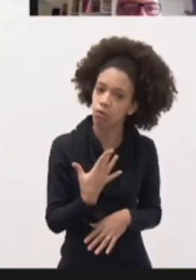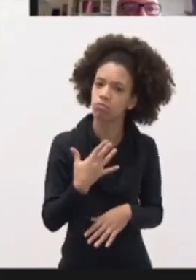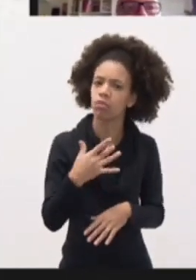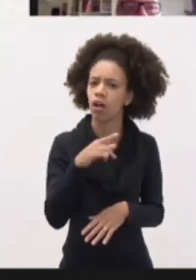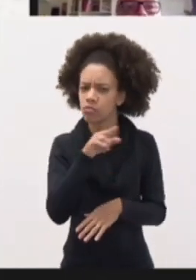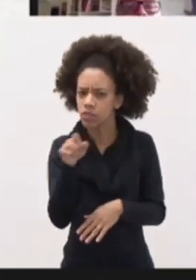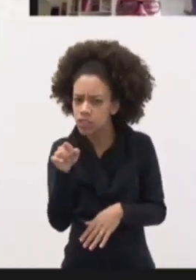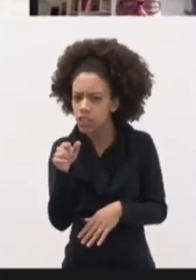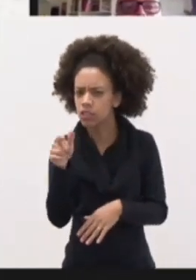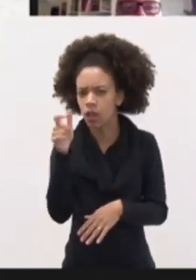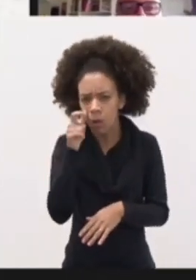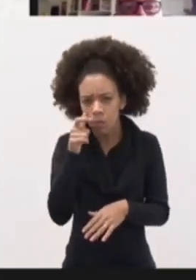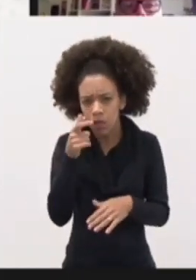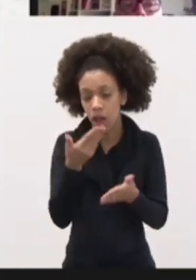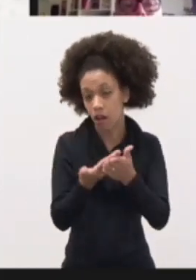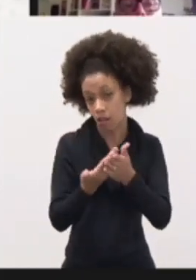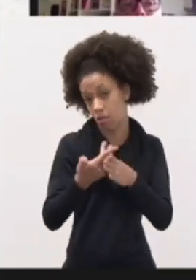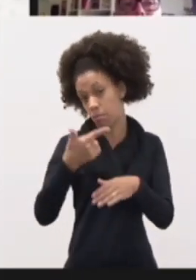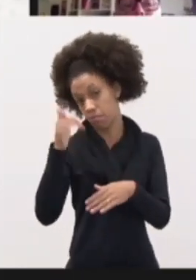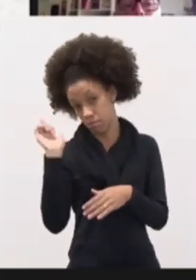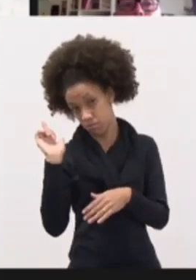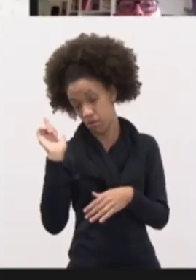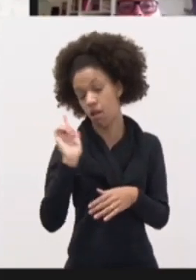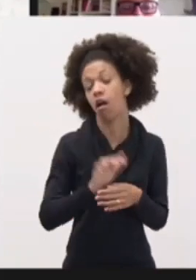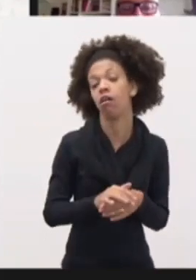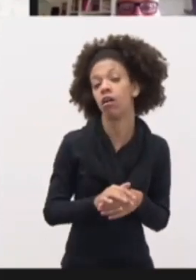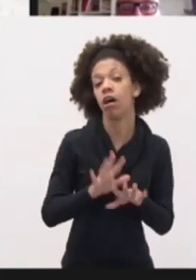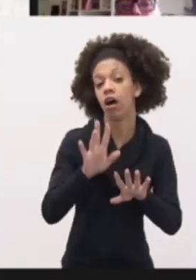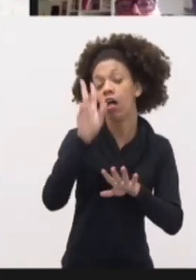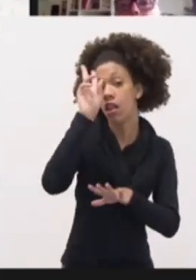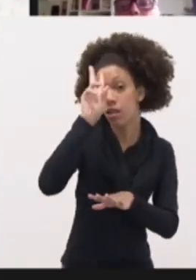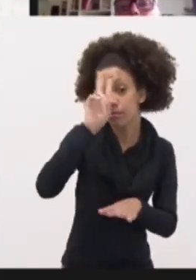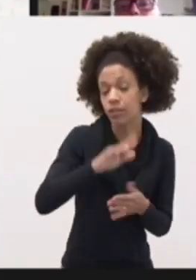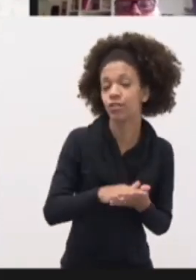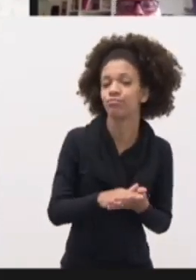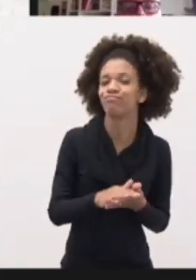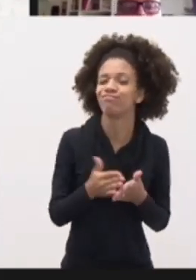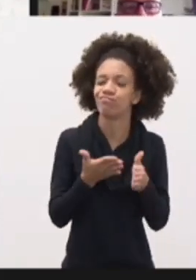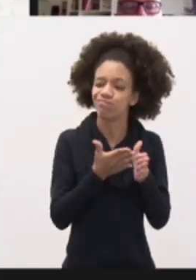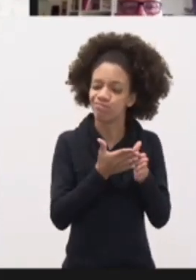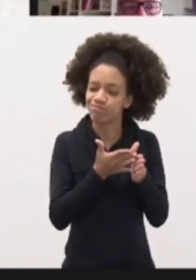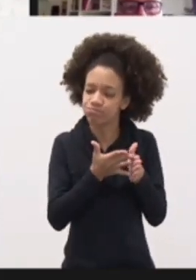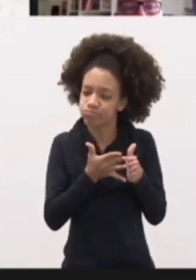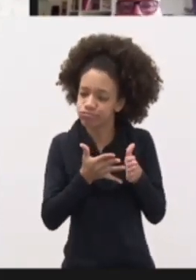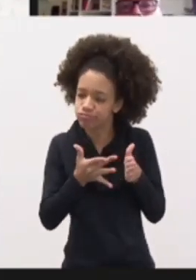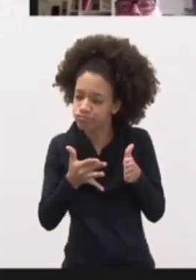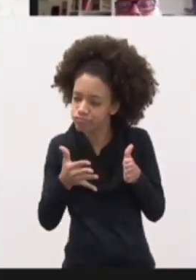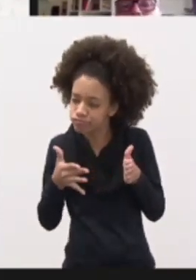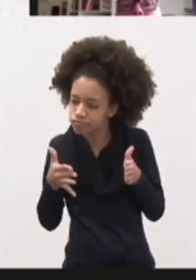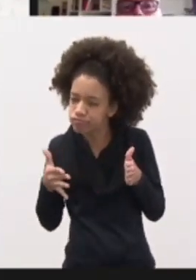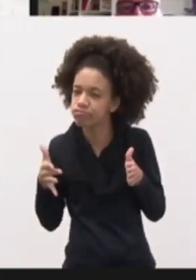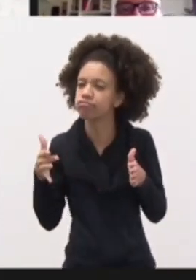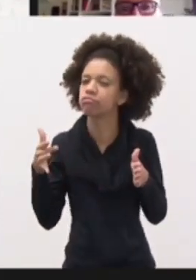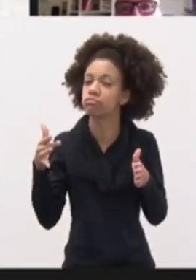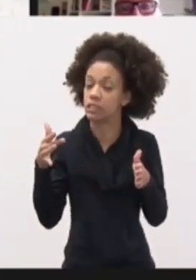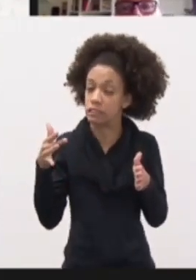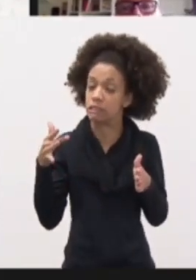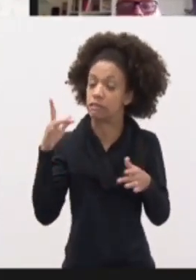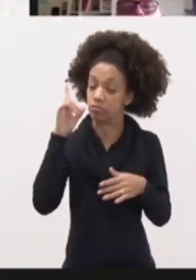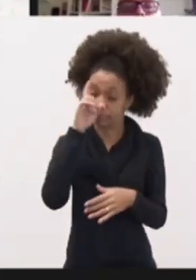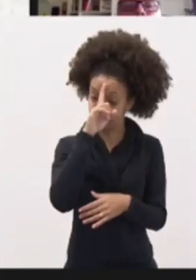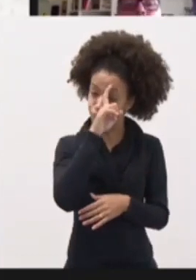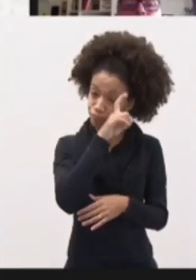a gente na aula passada, lembra que, assim, estamos passando por um momento bastante crítico,